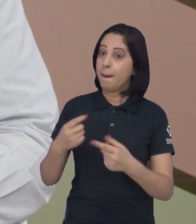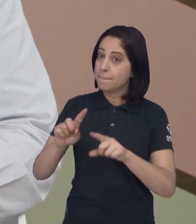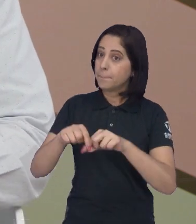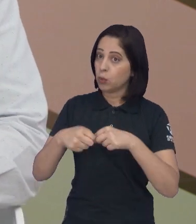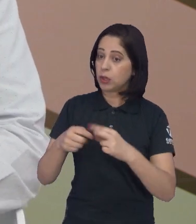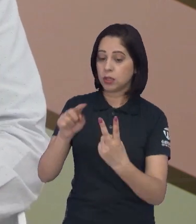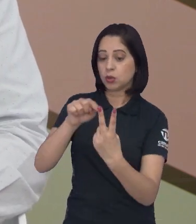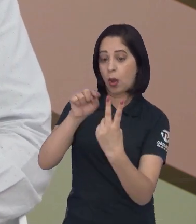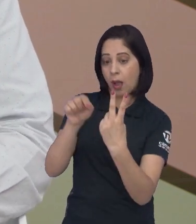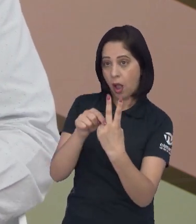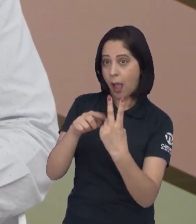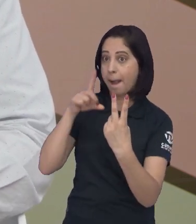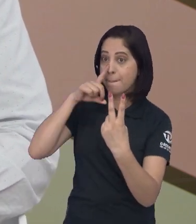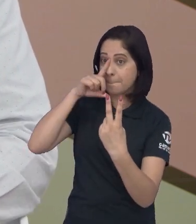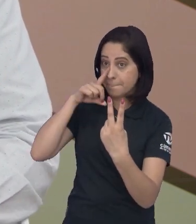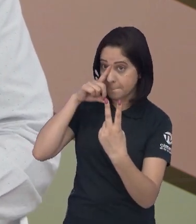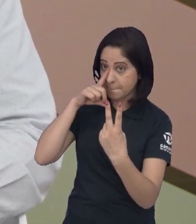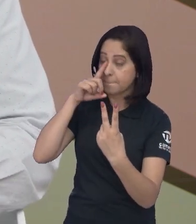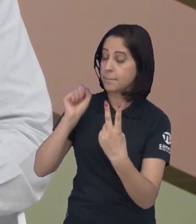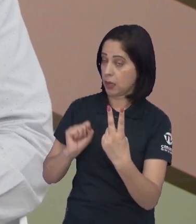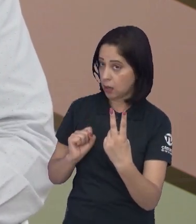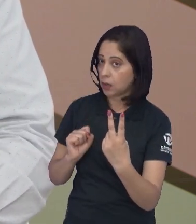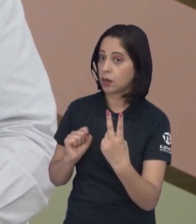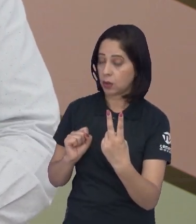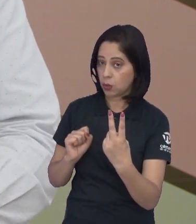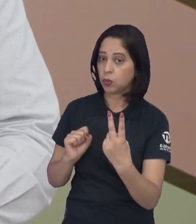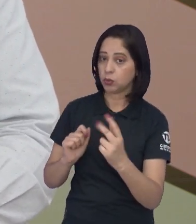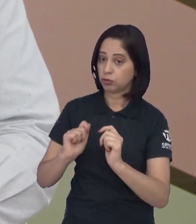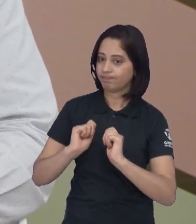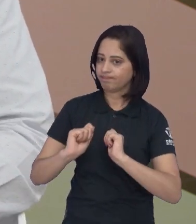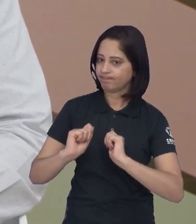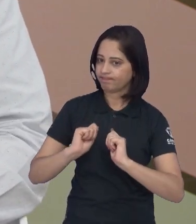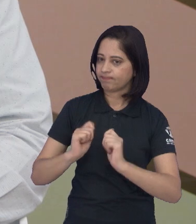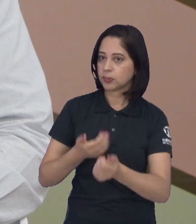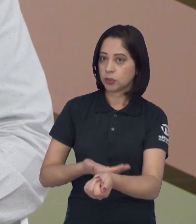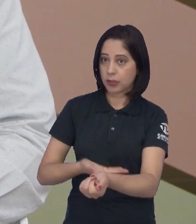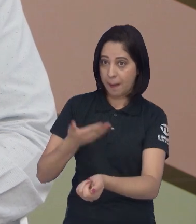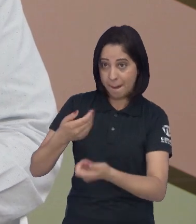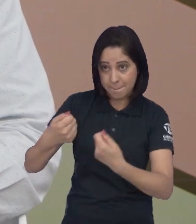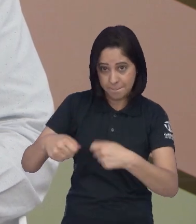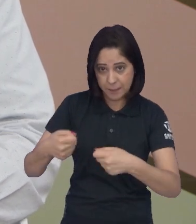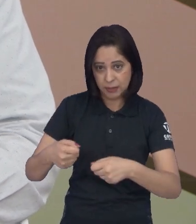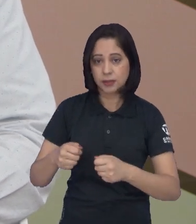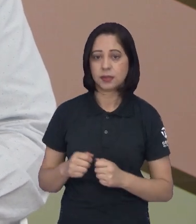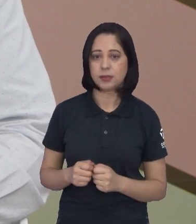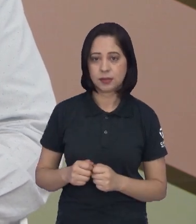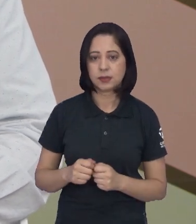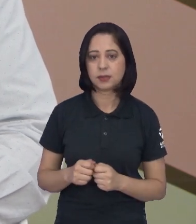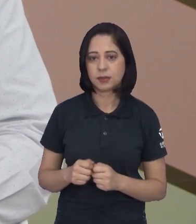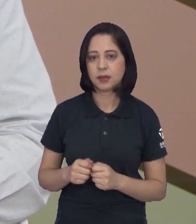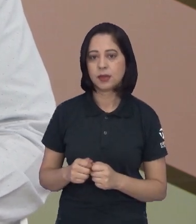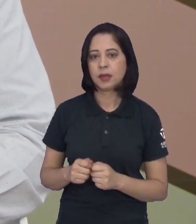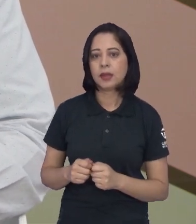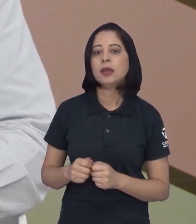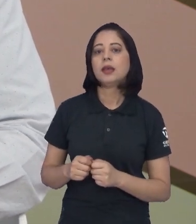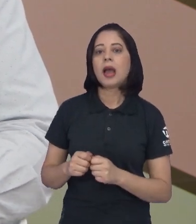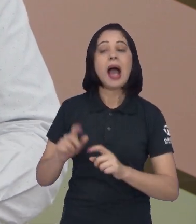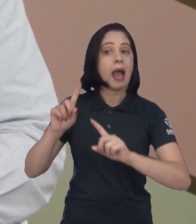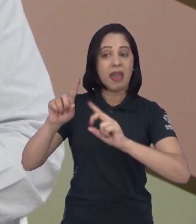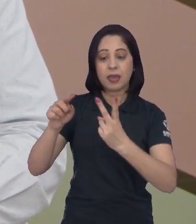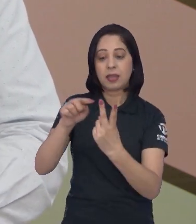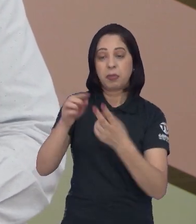elevado e o pré-natal é que vai acompanhar isso vai controlar essa pressão e algumas vezes na maioria das vezes essa hipertensão